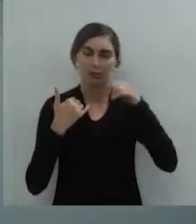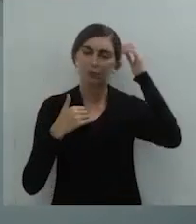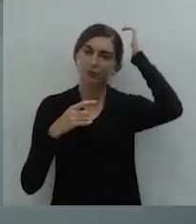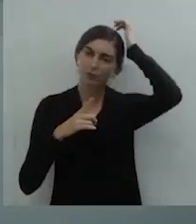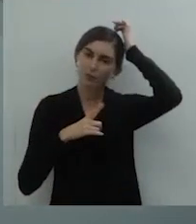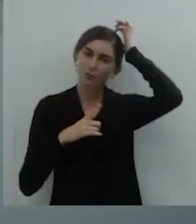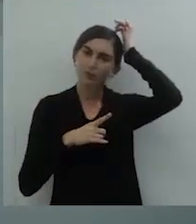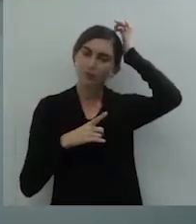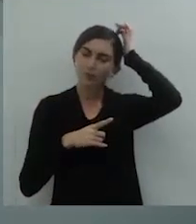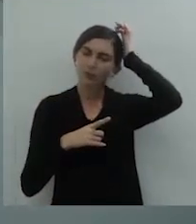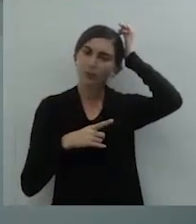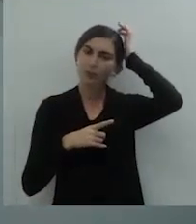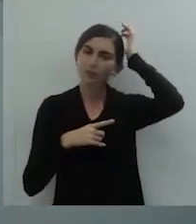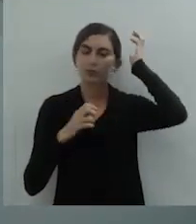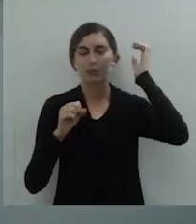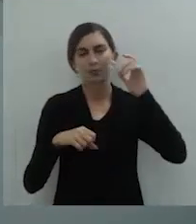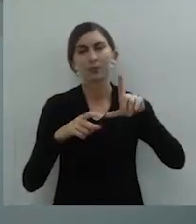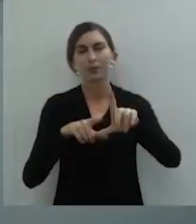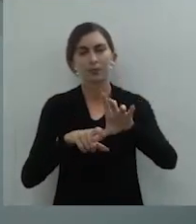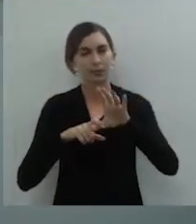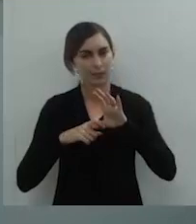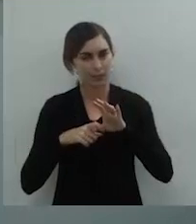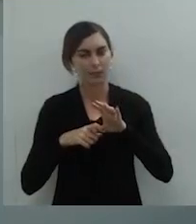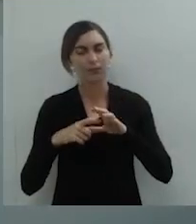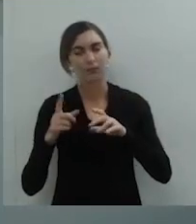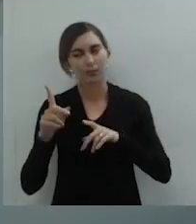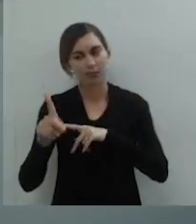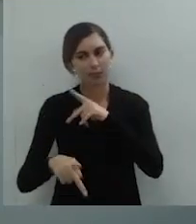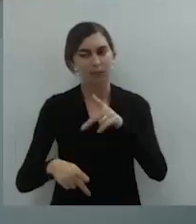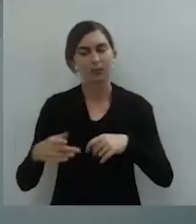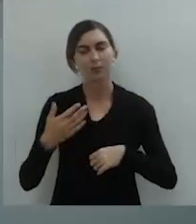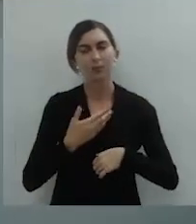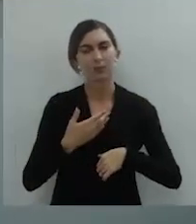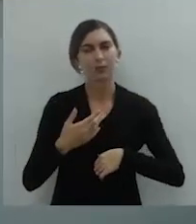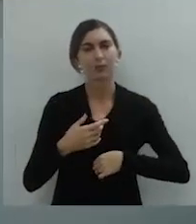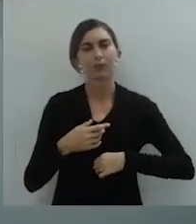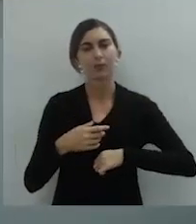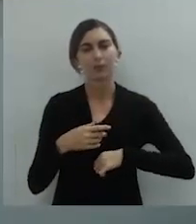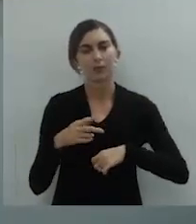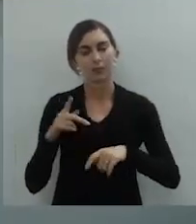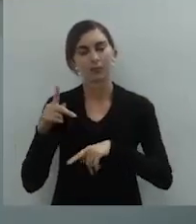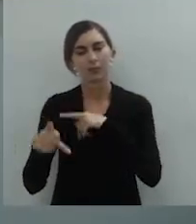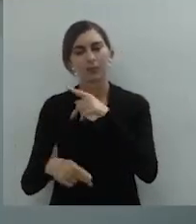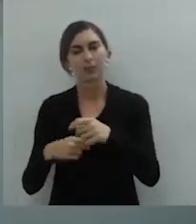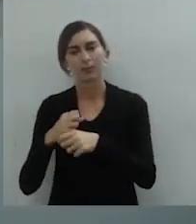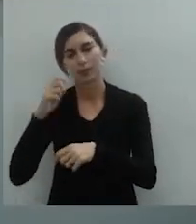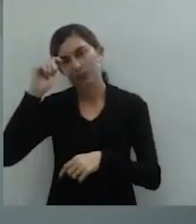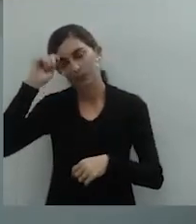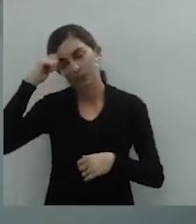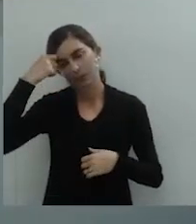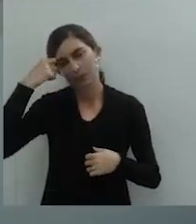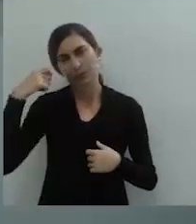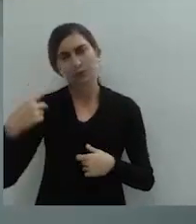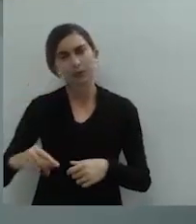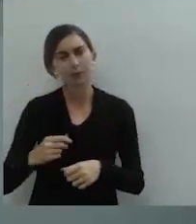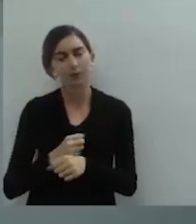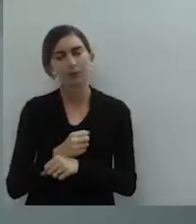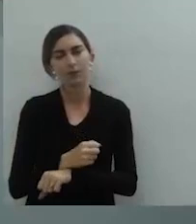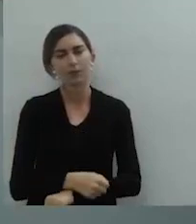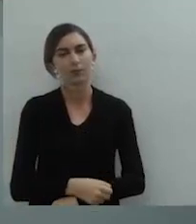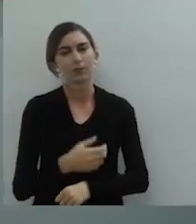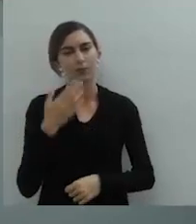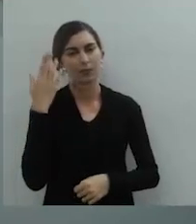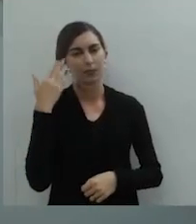nós temos uma dívida com os nossos povos negros, com essa exploração. A